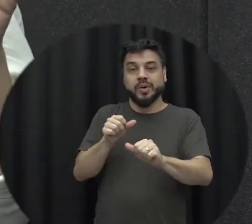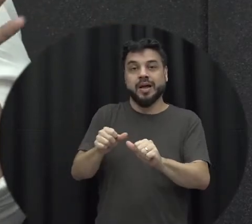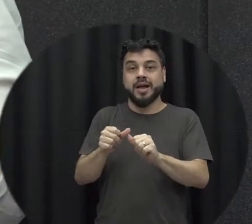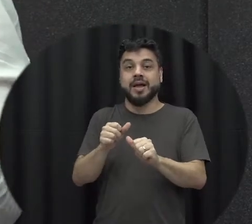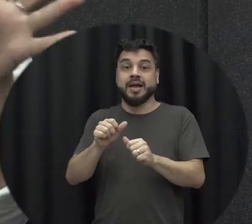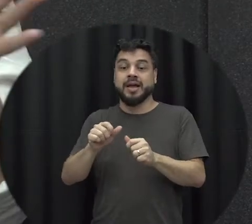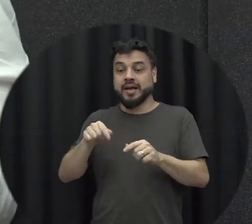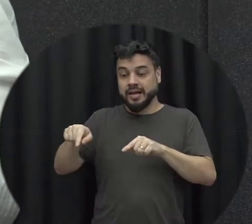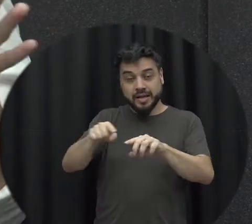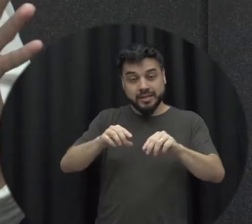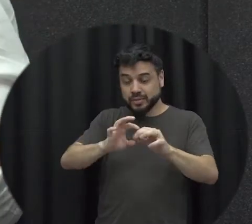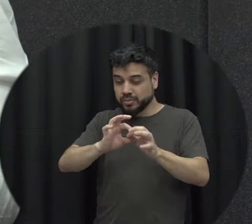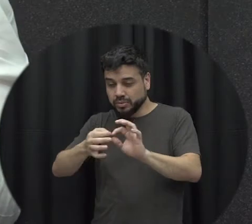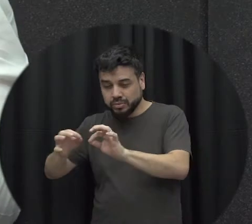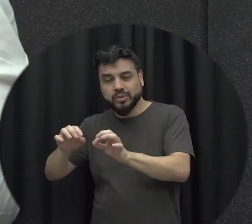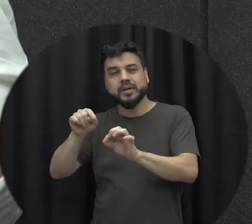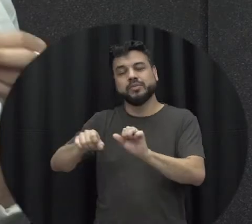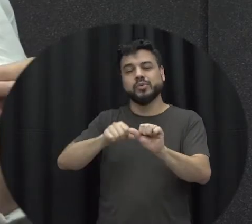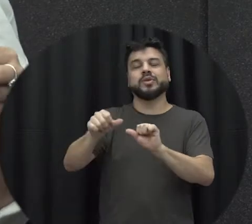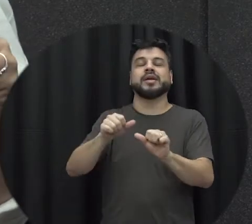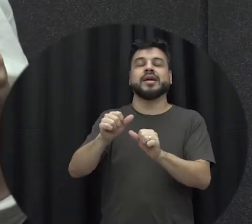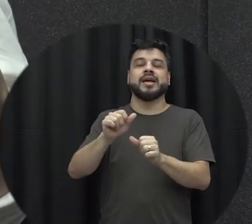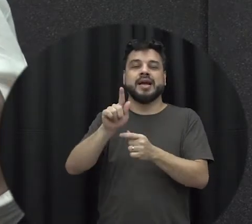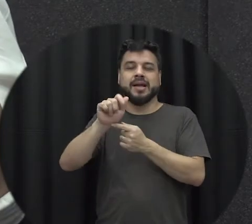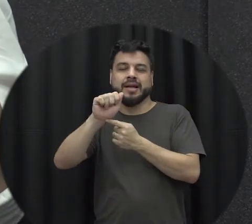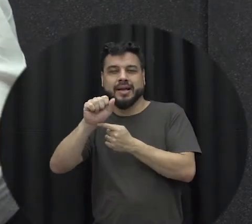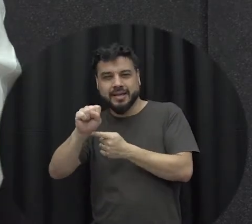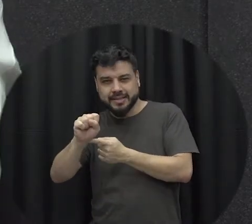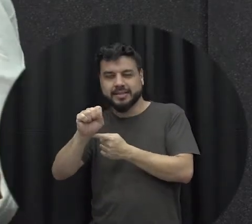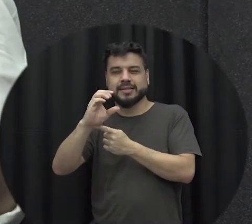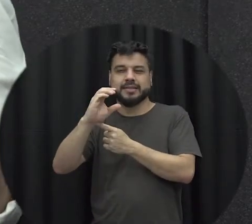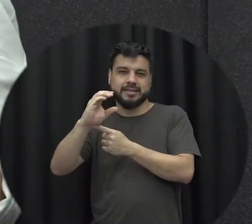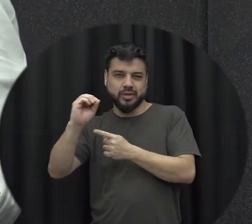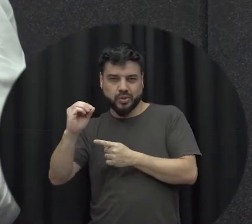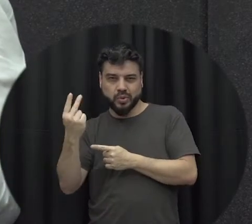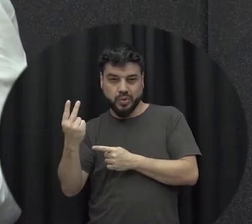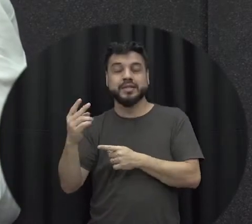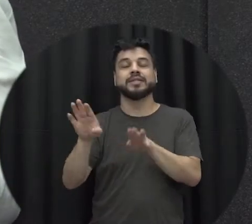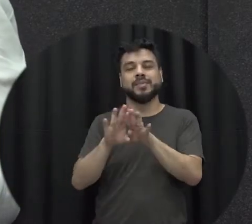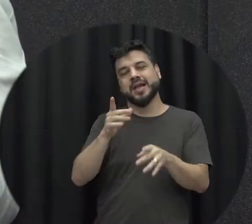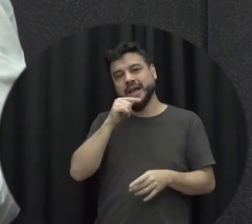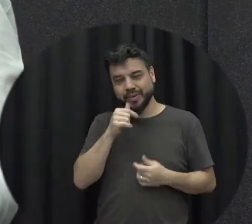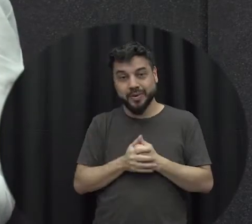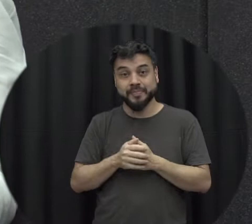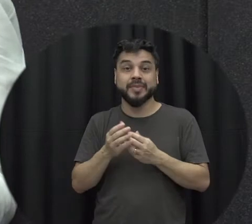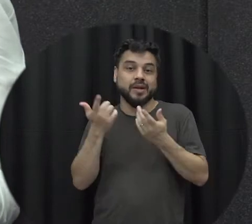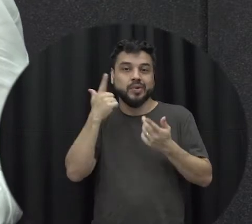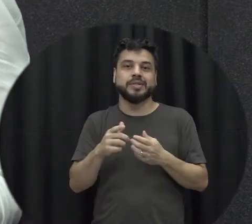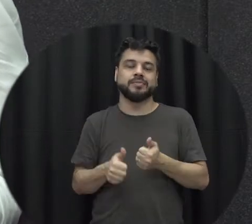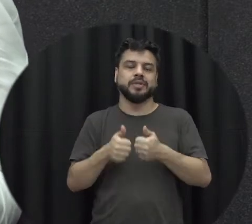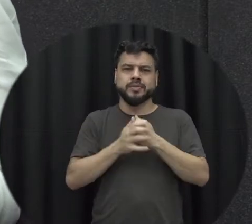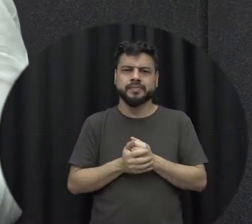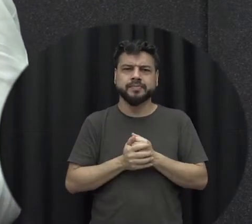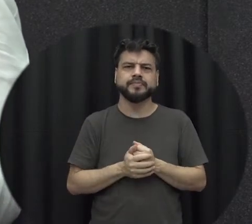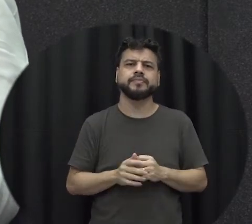em carbono e água, e aí a gente tem a eliminação do poluente e trata o ambiente. Uma dificuldade